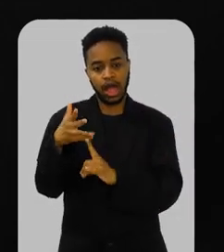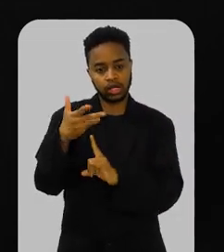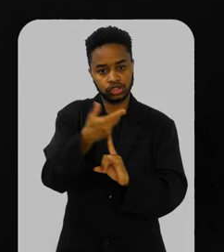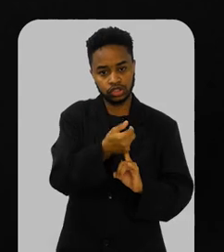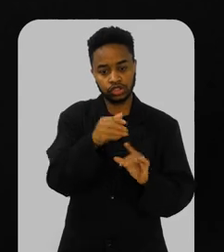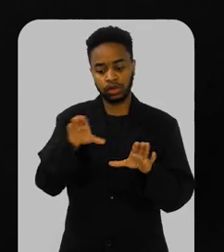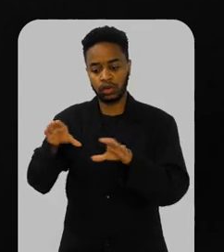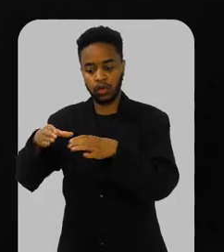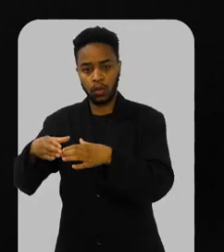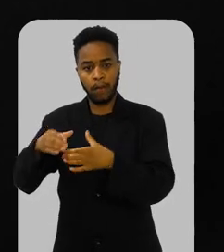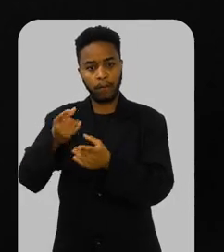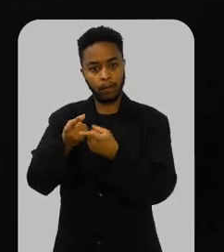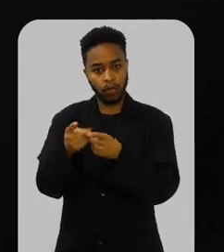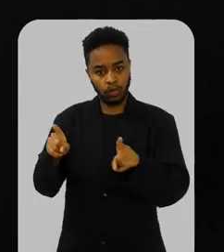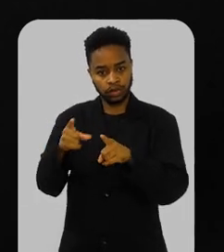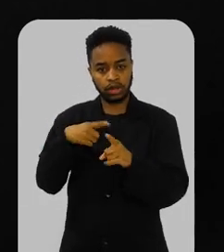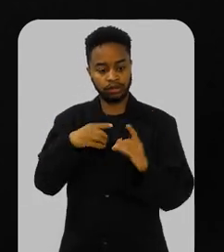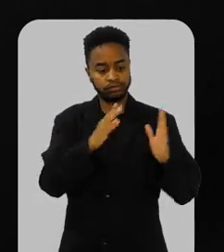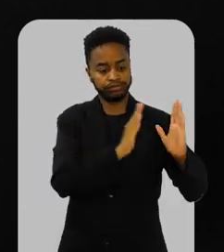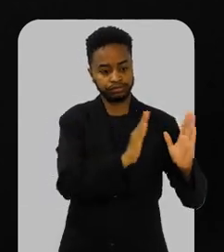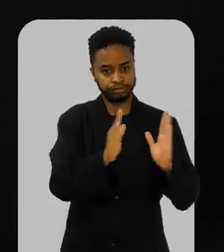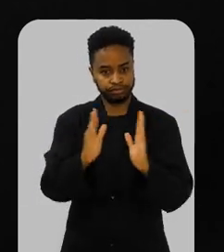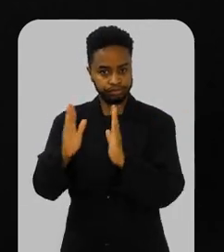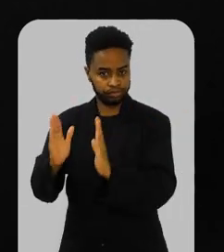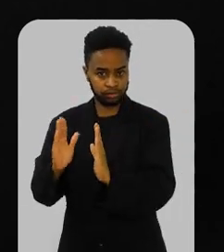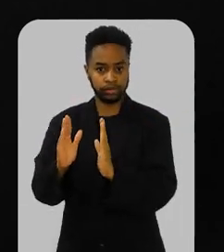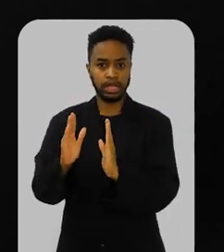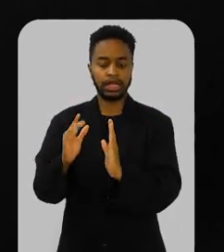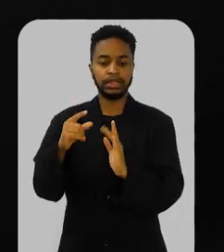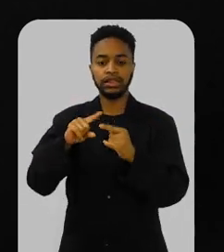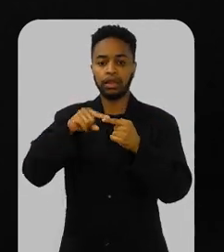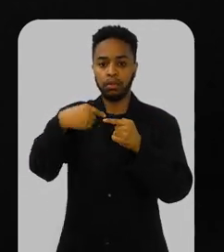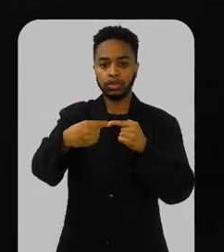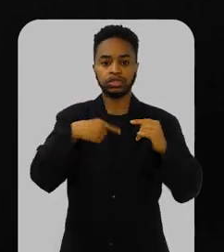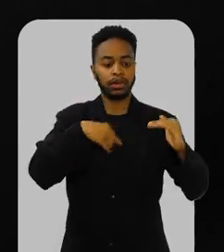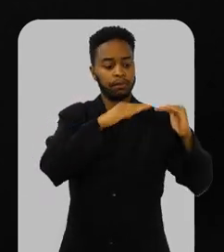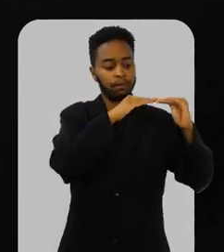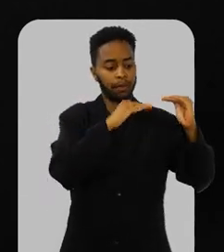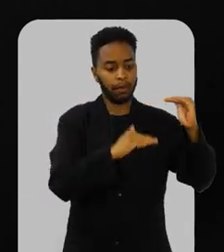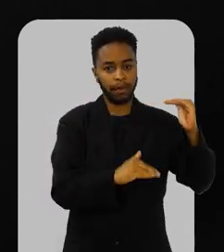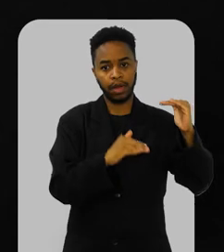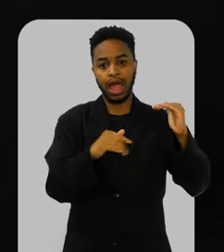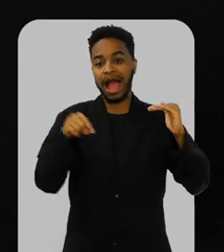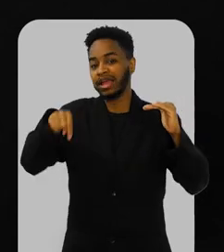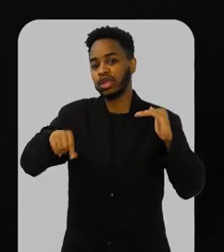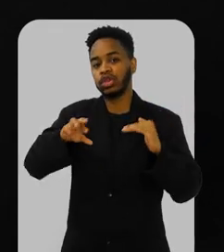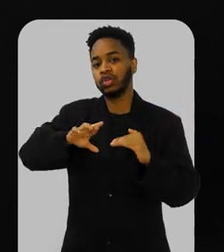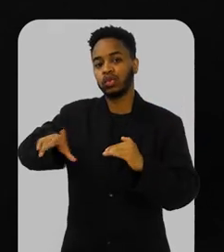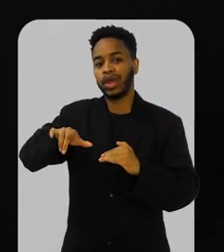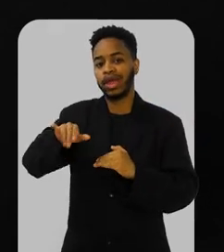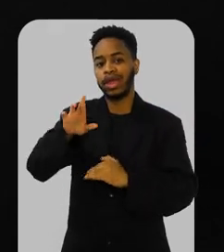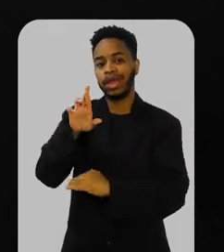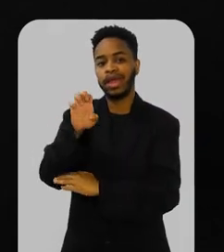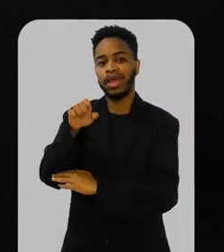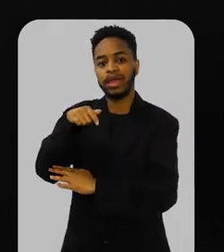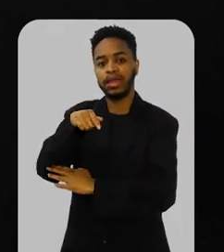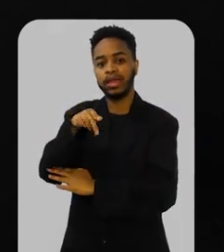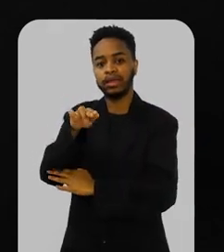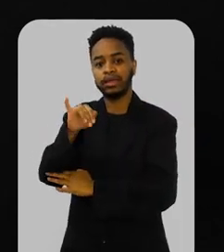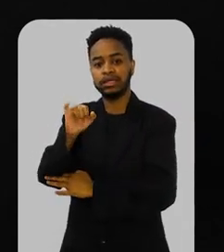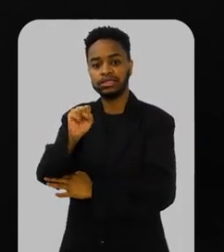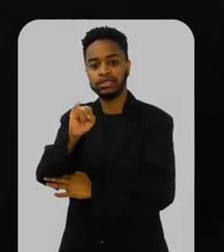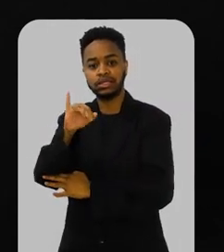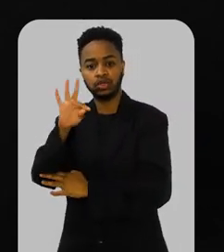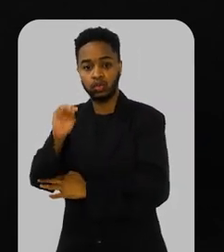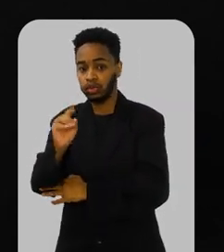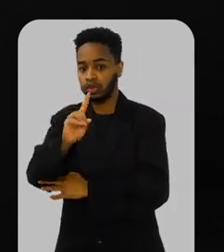musical, são os 3 blocos de avaliação, e aí subdivide os itens para cada um, porque lá não é quesito, é chamado de item, né? E esses